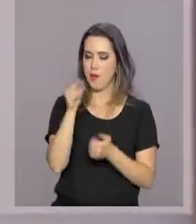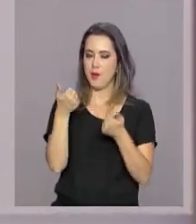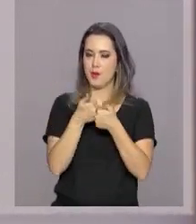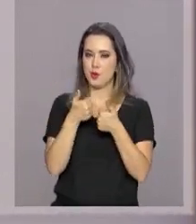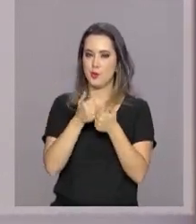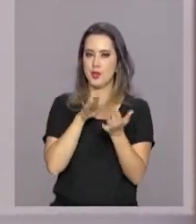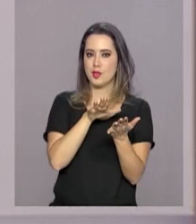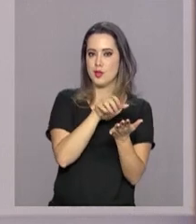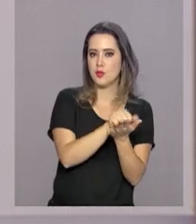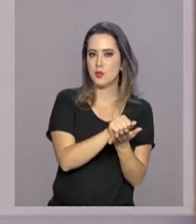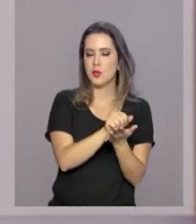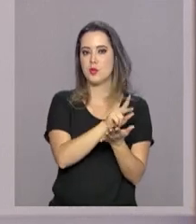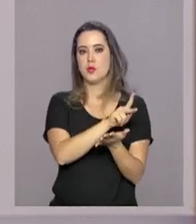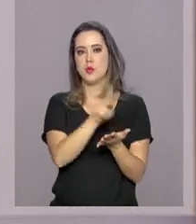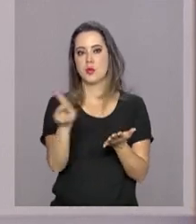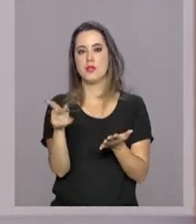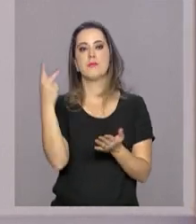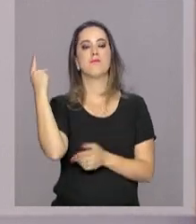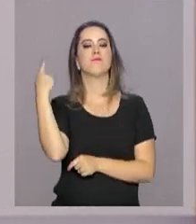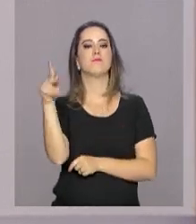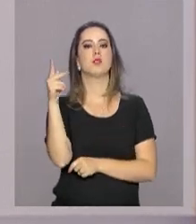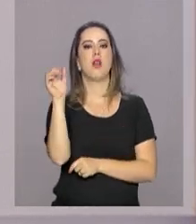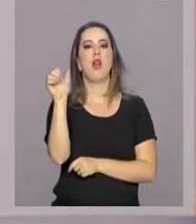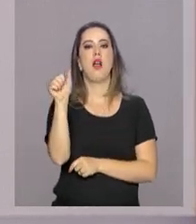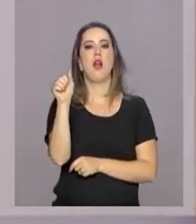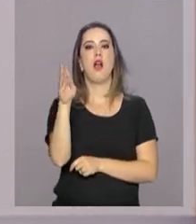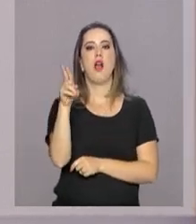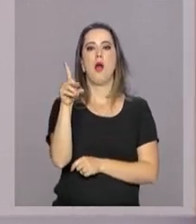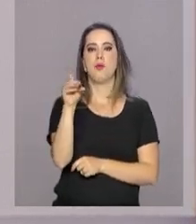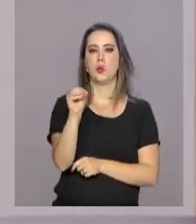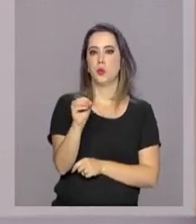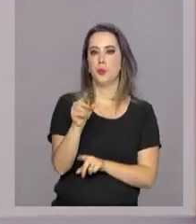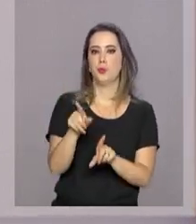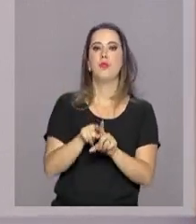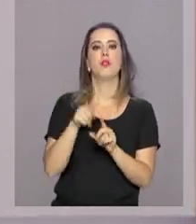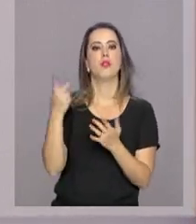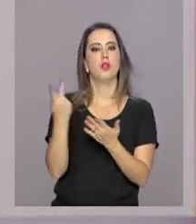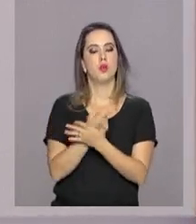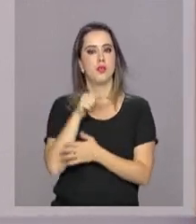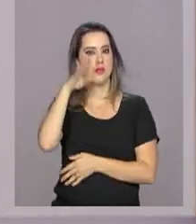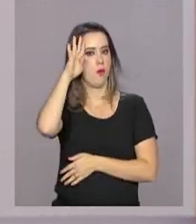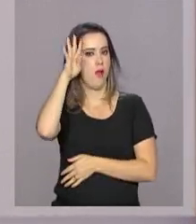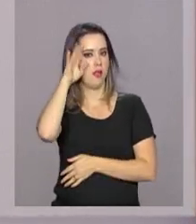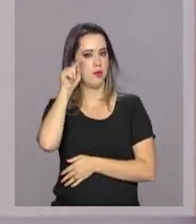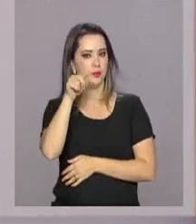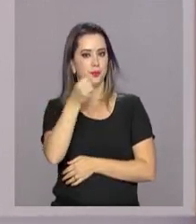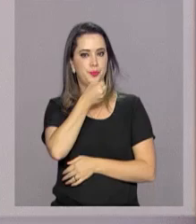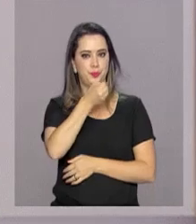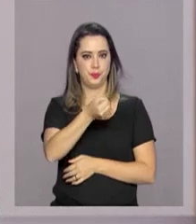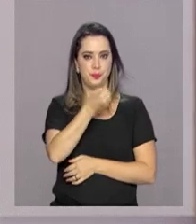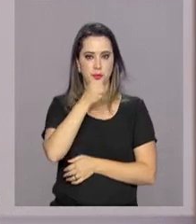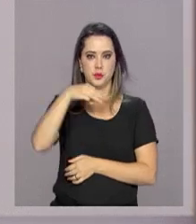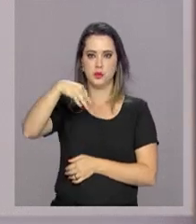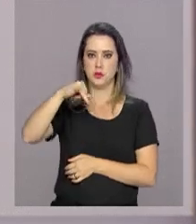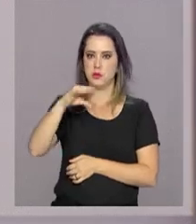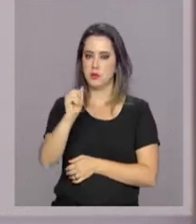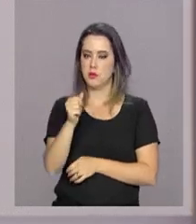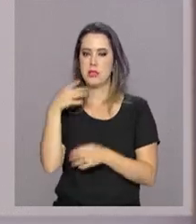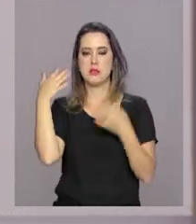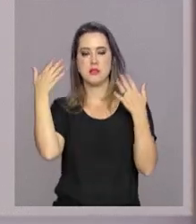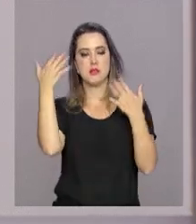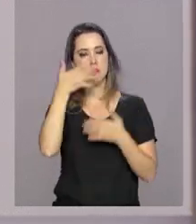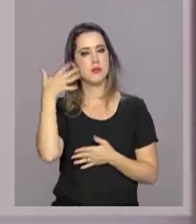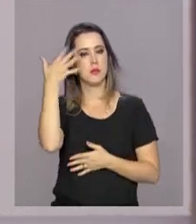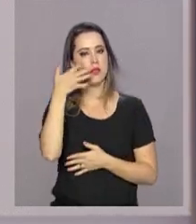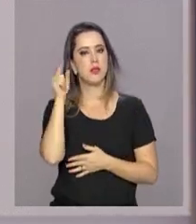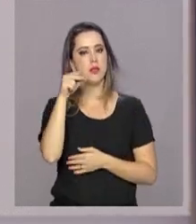presidente paraguaio mário abdo bonitas que vai ser realizada nesta quarta-feira a repórter márcia fernandes conta pra gente um pouco